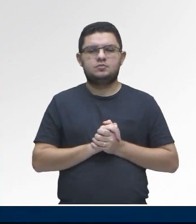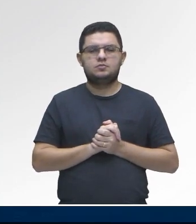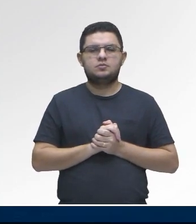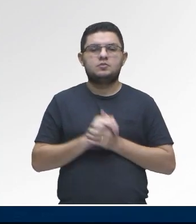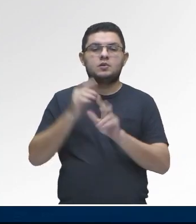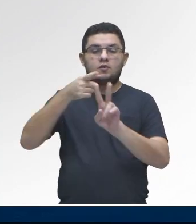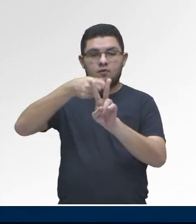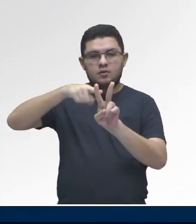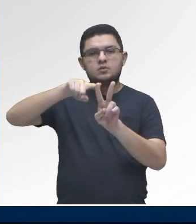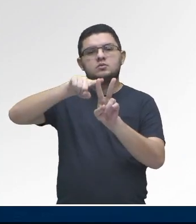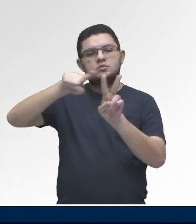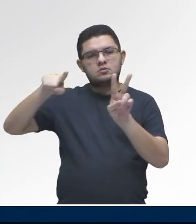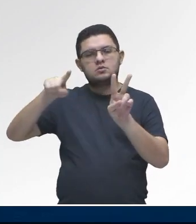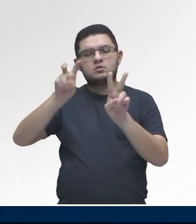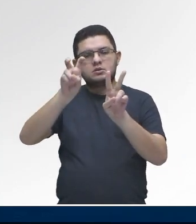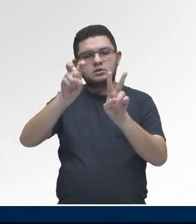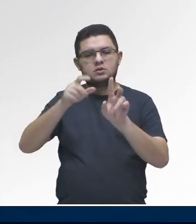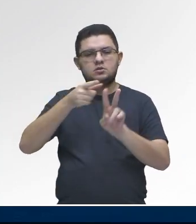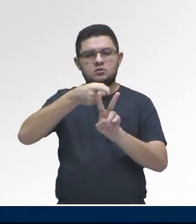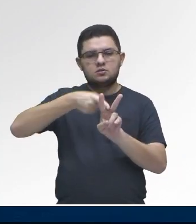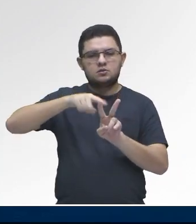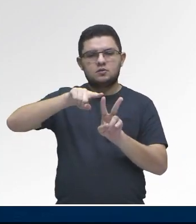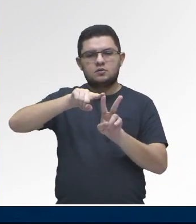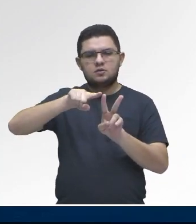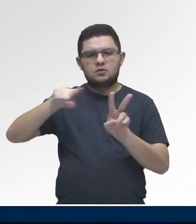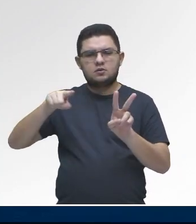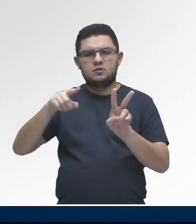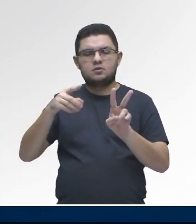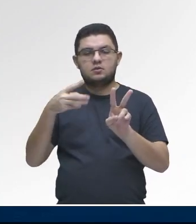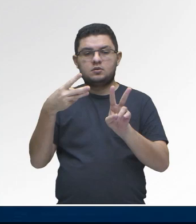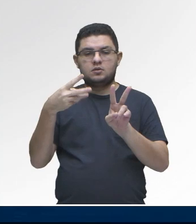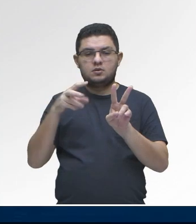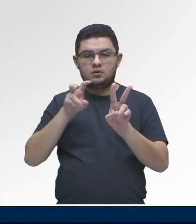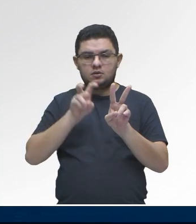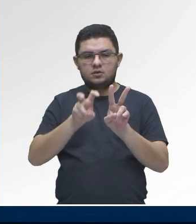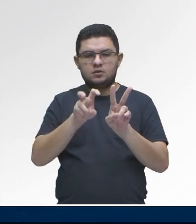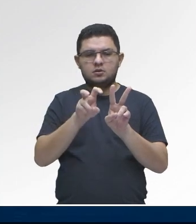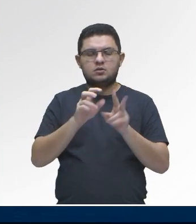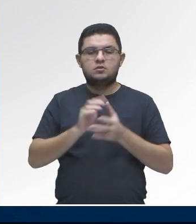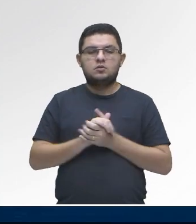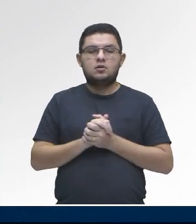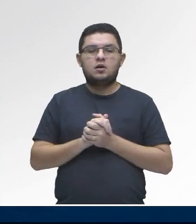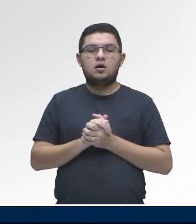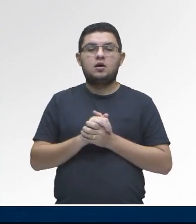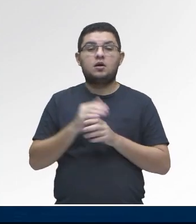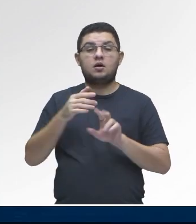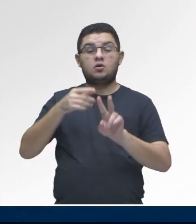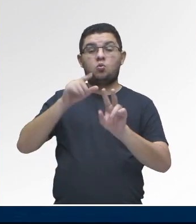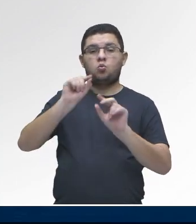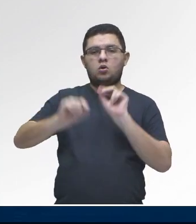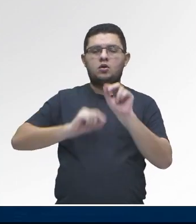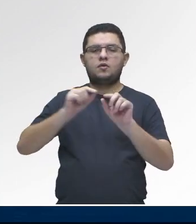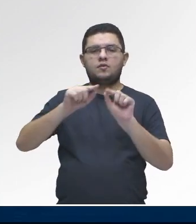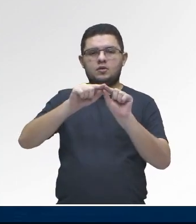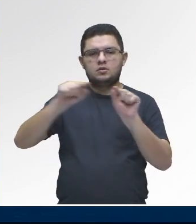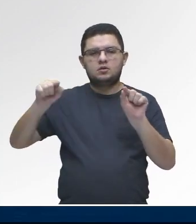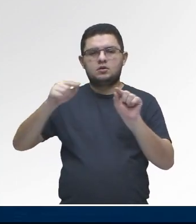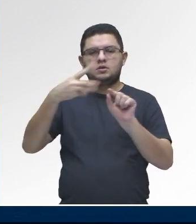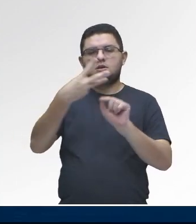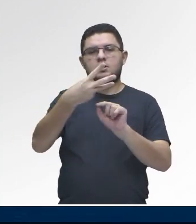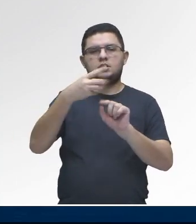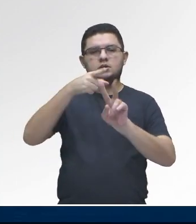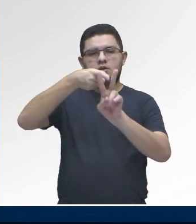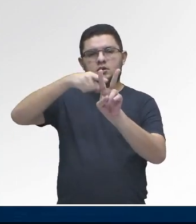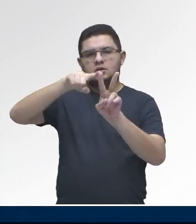ficar 3 raiz de 5 e na parte de baixo eu vou cancelar isso aqui, ó, vai ficar só o 5. Toda vez que a